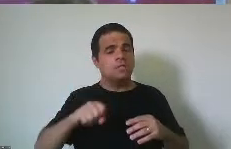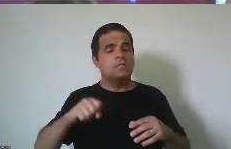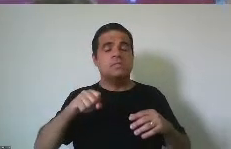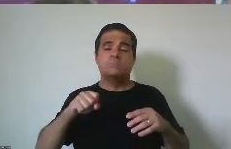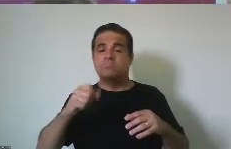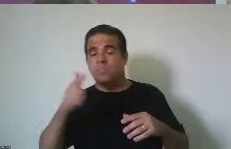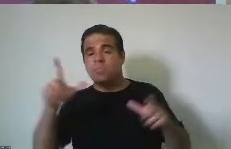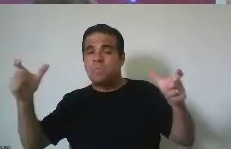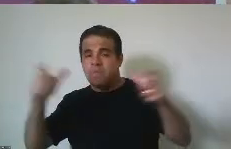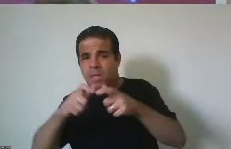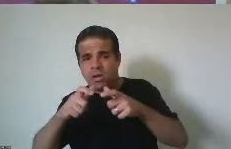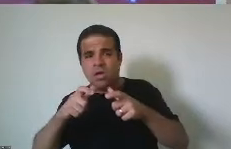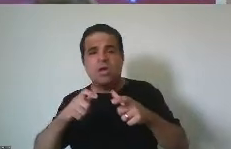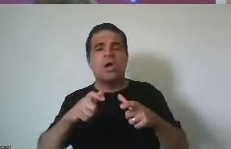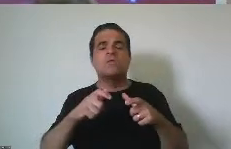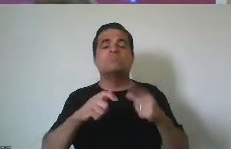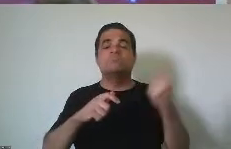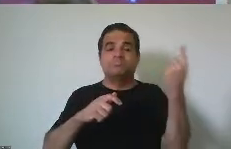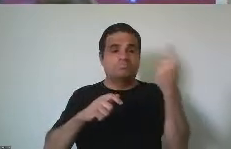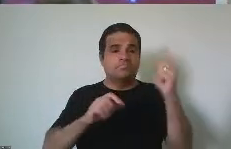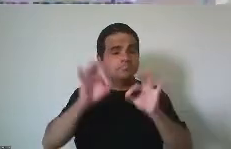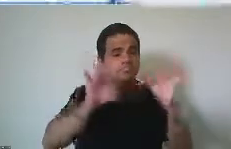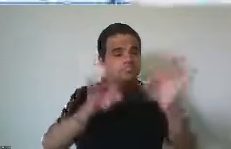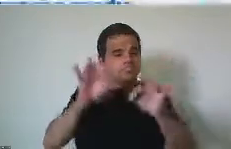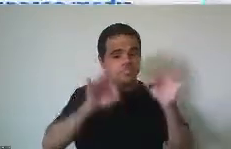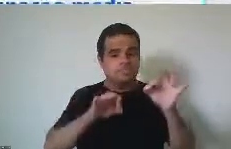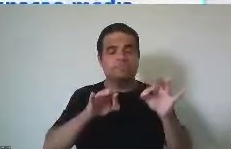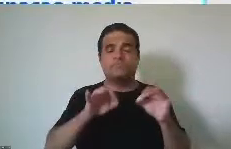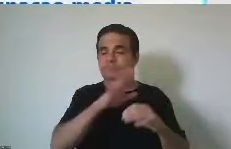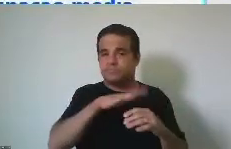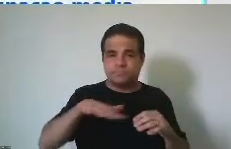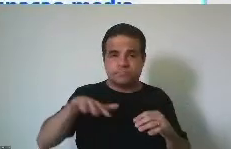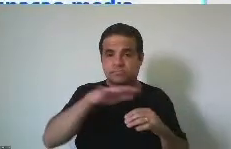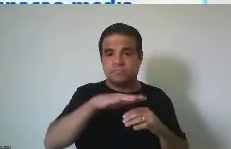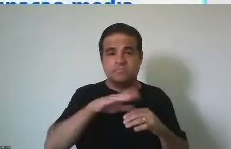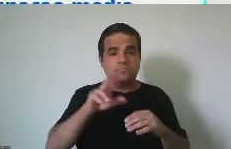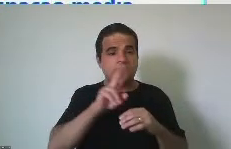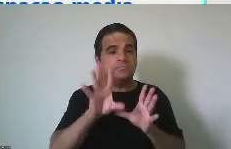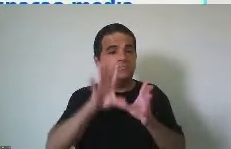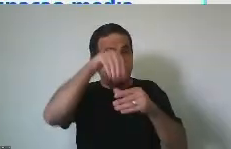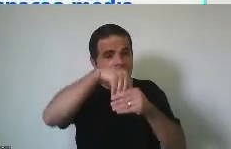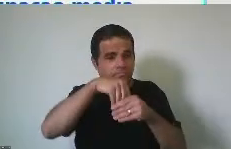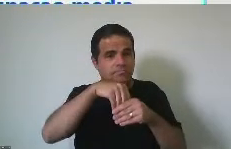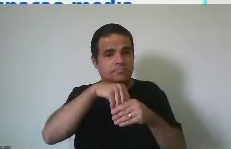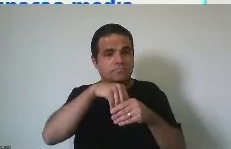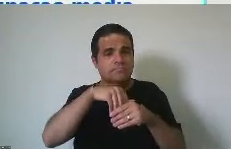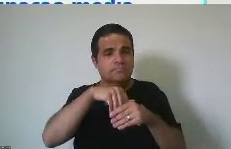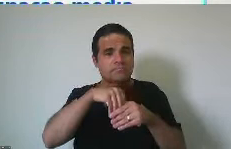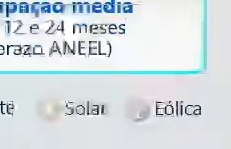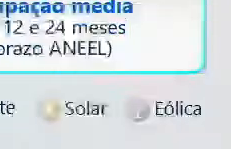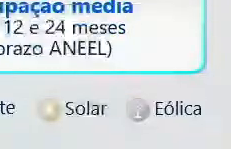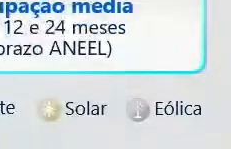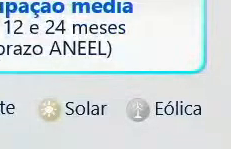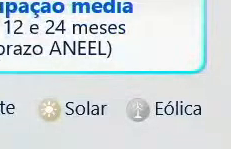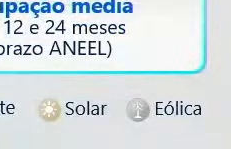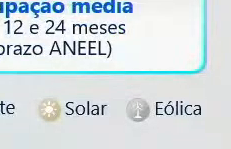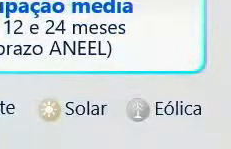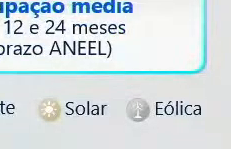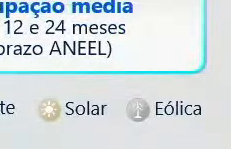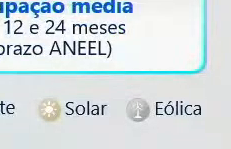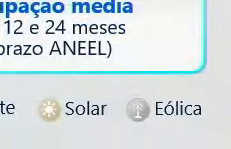é o primeiro projeto de Serra Dourada eu une empreendimento